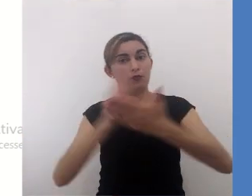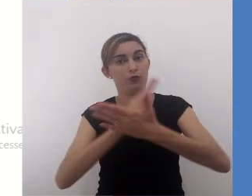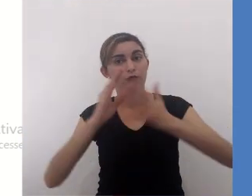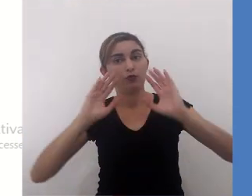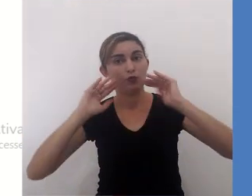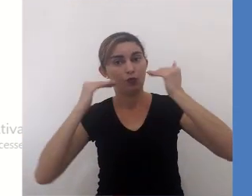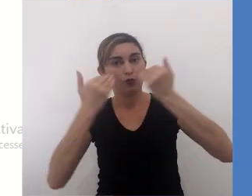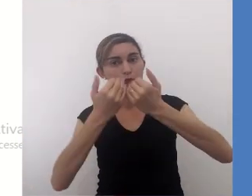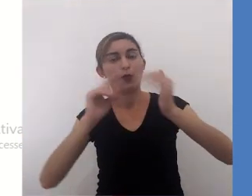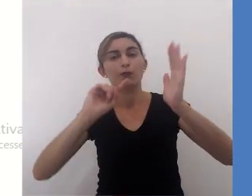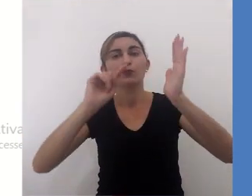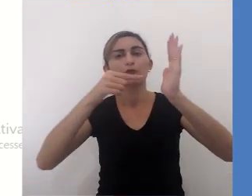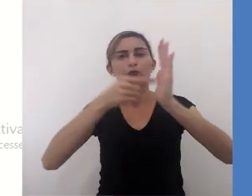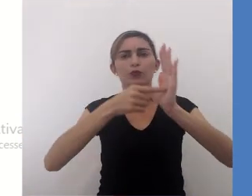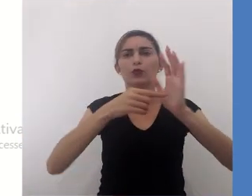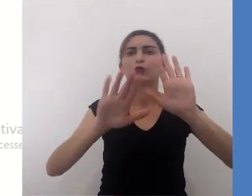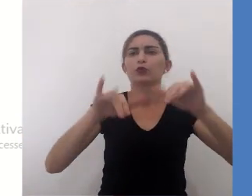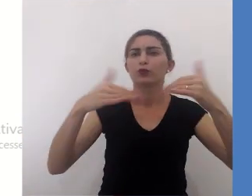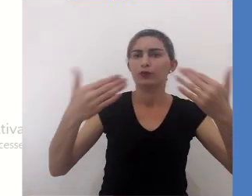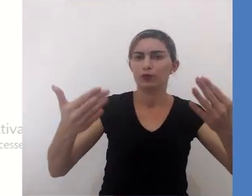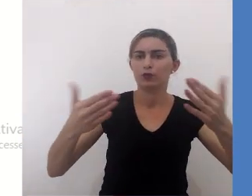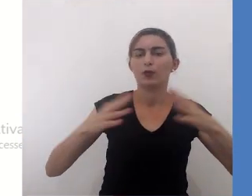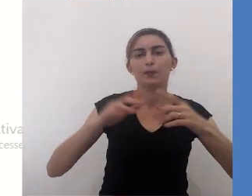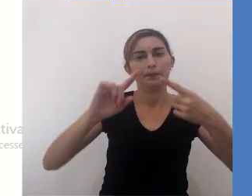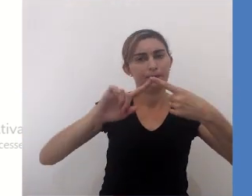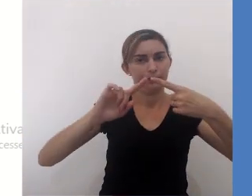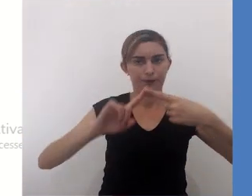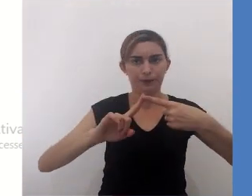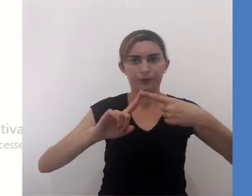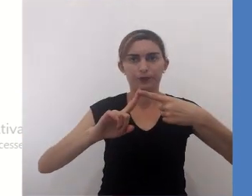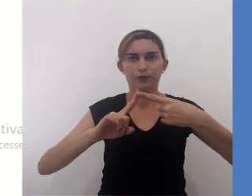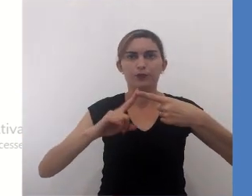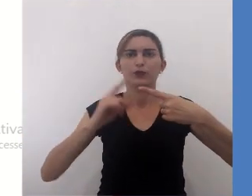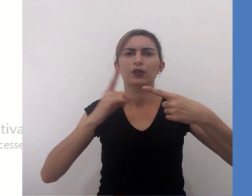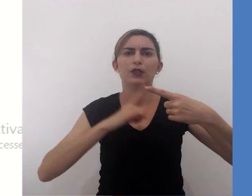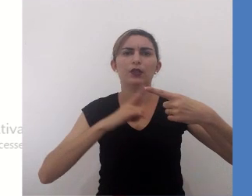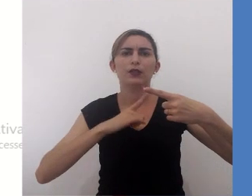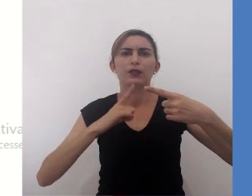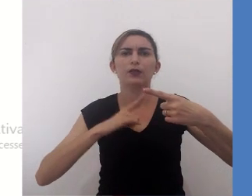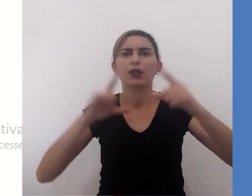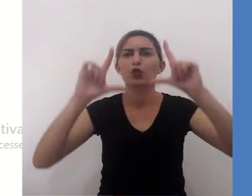tinha alguns objetivos. Quais eram, professor Cláudio Nascimento? Primeiro, conter